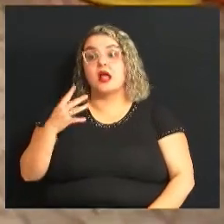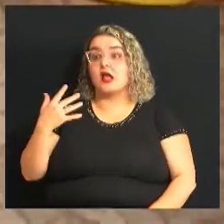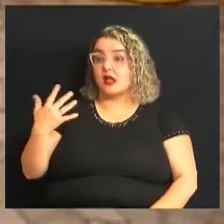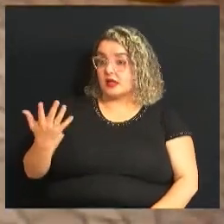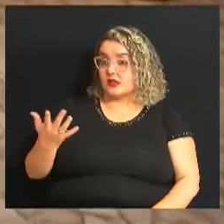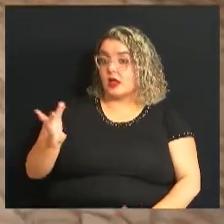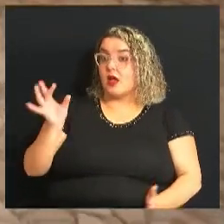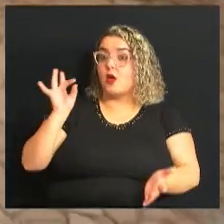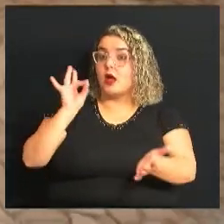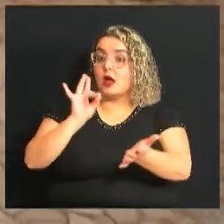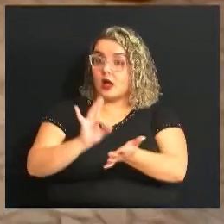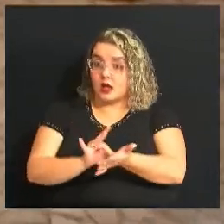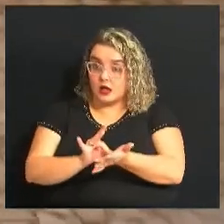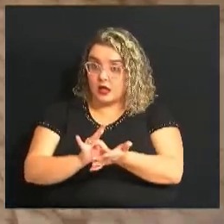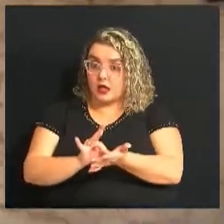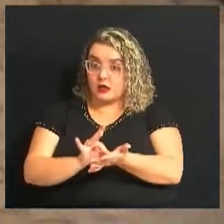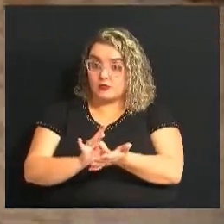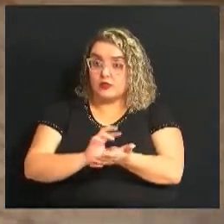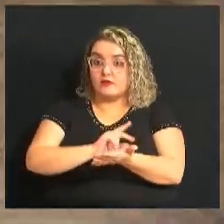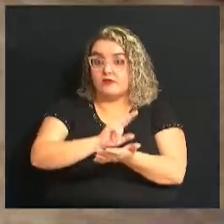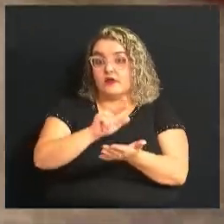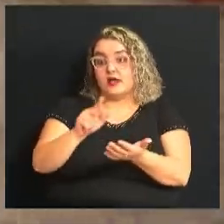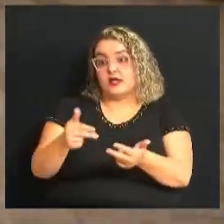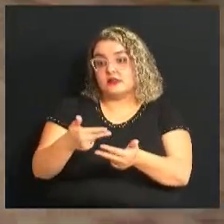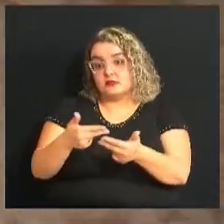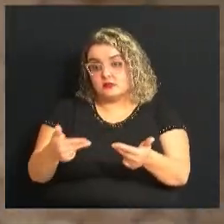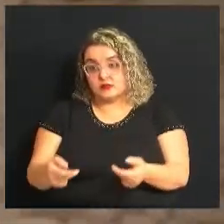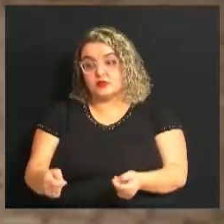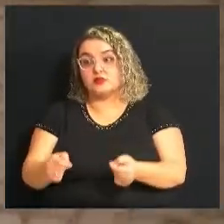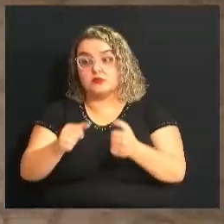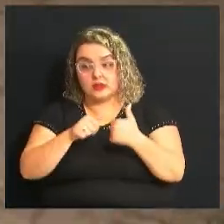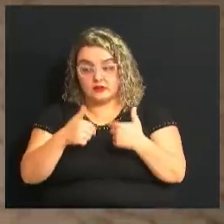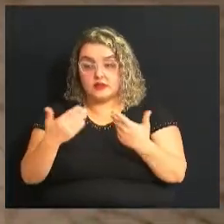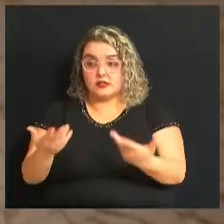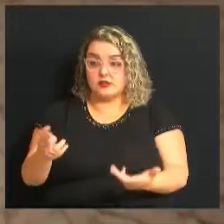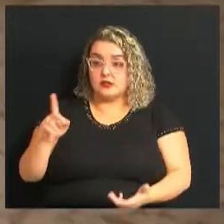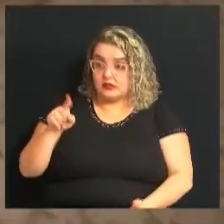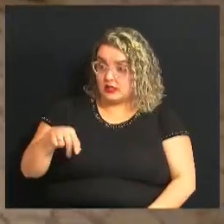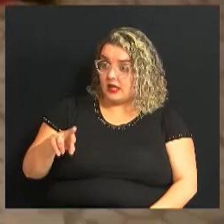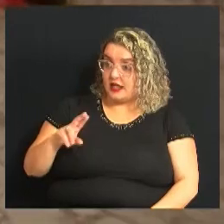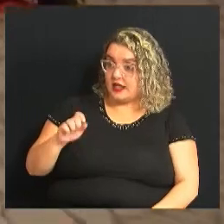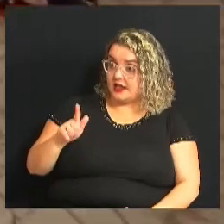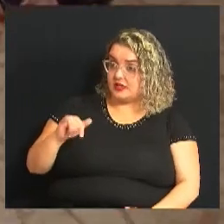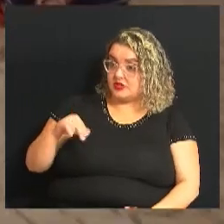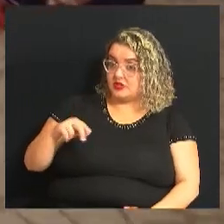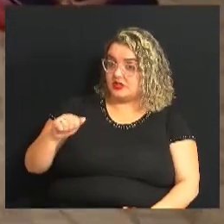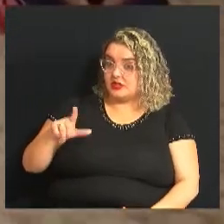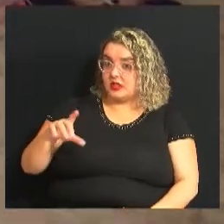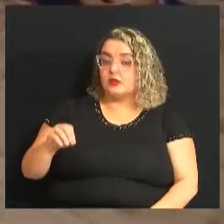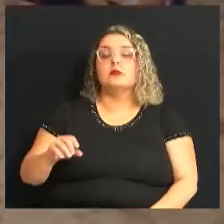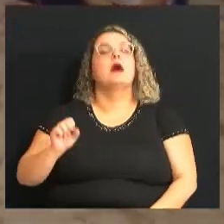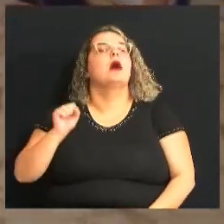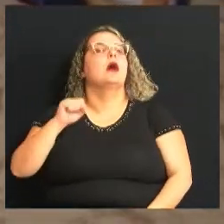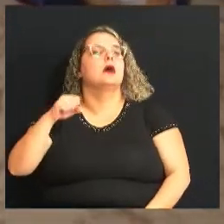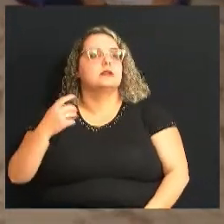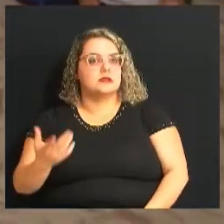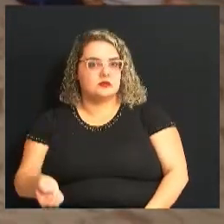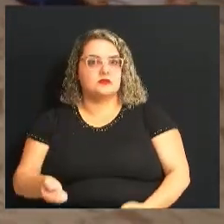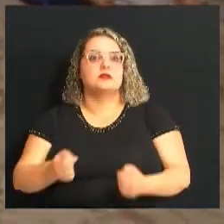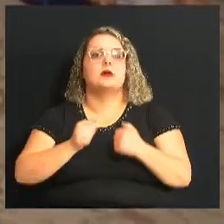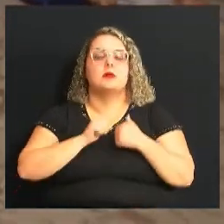realmente muita gente vai ser beneficiada com isso, né, Reginaldo, com esse projeto, né? Ah, sim, nós já passamos